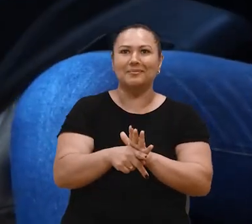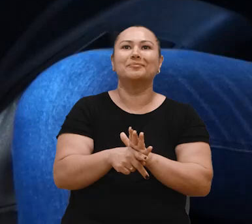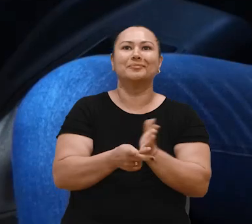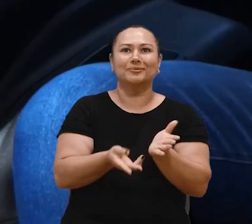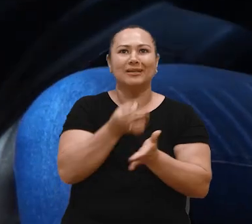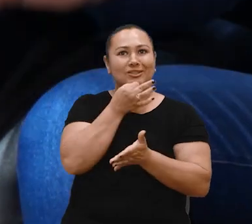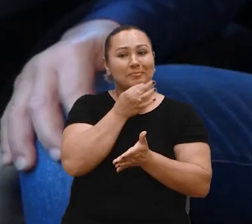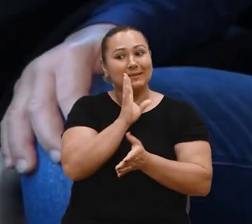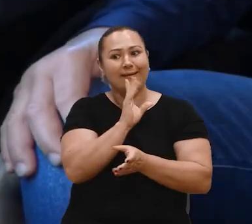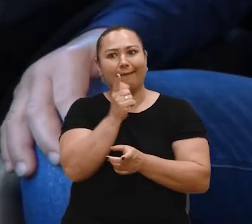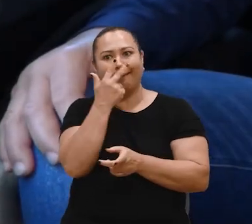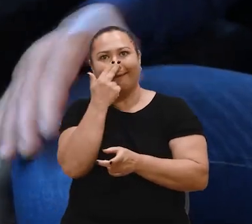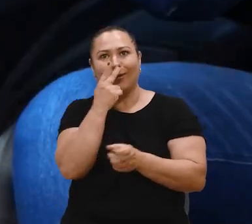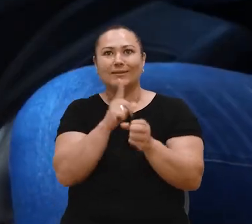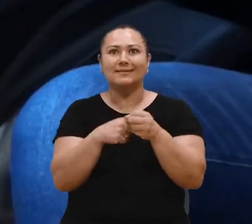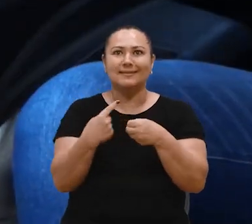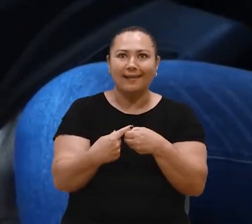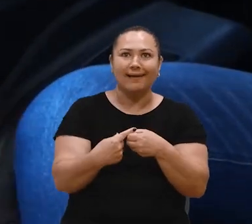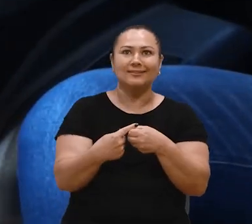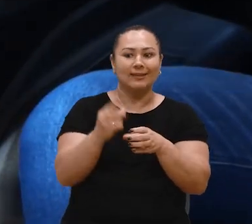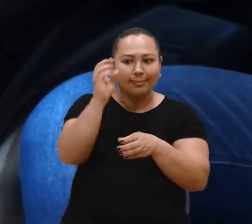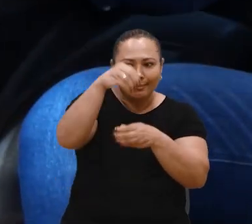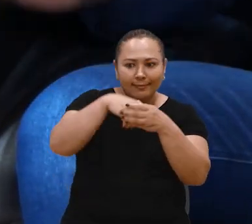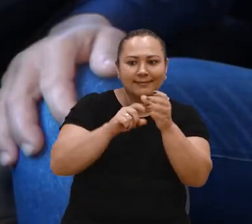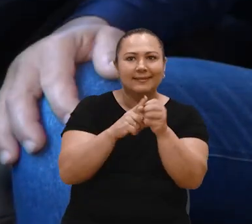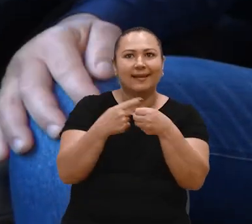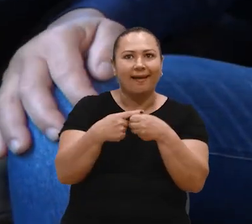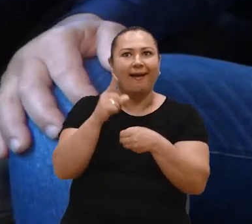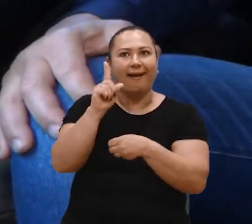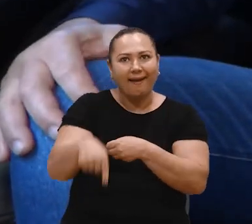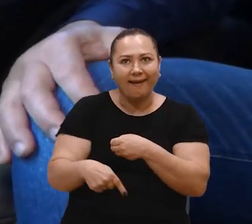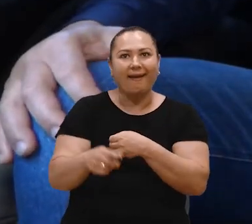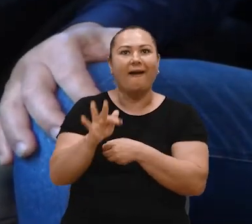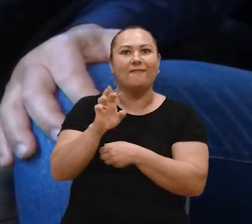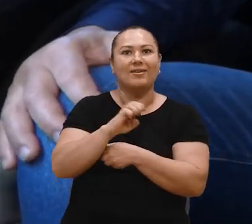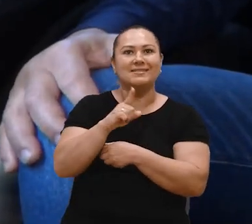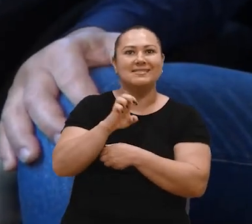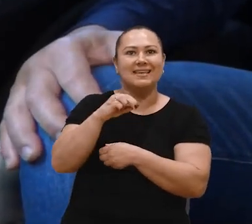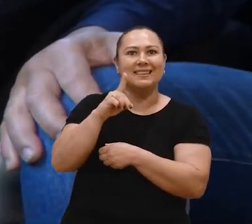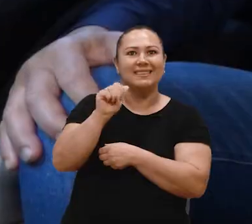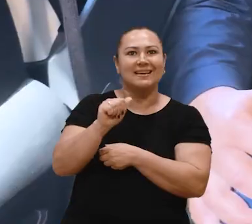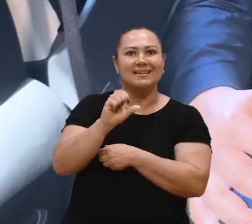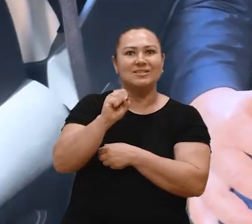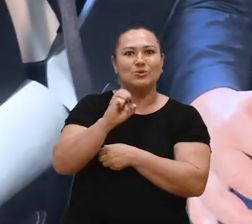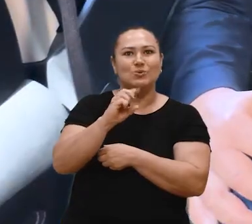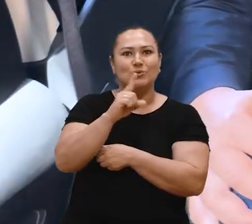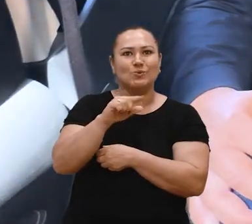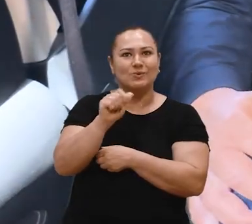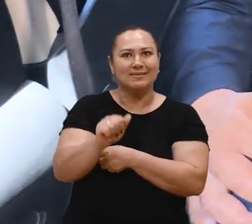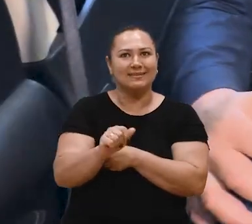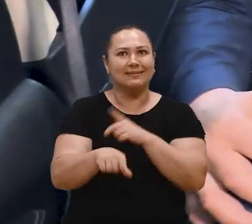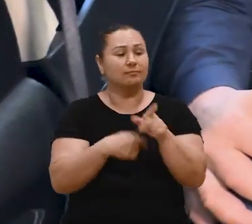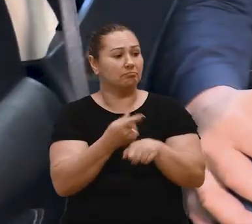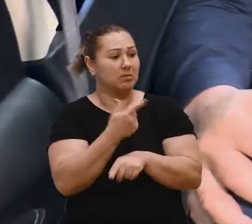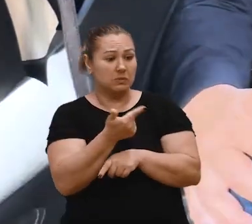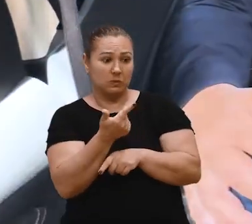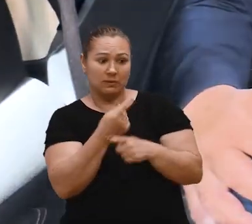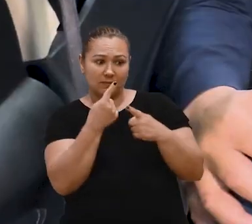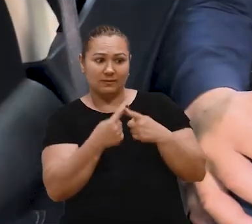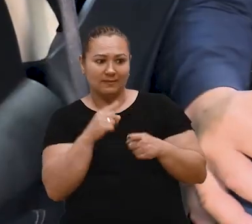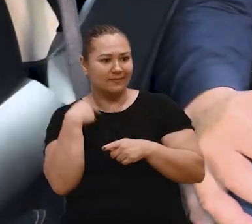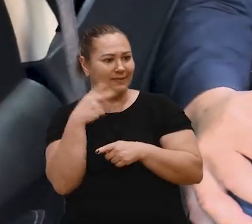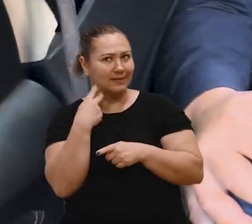uma cidade dentro da cidade, né? Que se chama Fazenda Souza. A gente conhece um pouco mais na sequência. Vereador, o senhor está no seu segundo mandato,